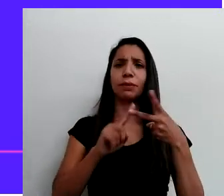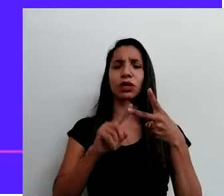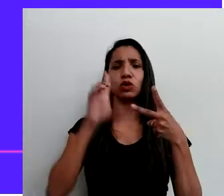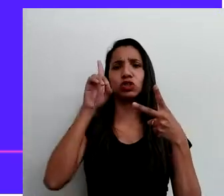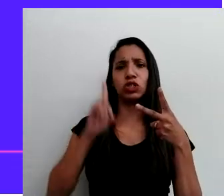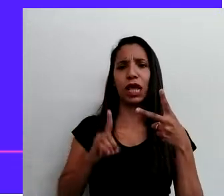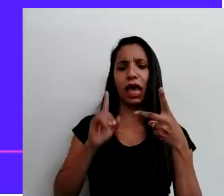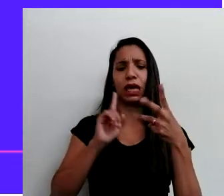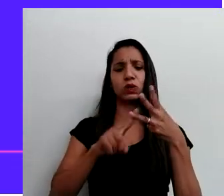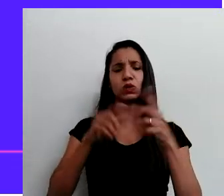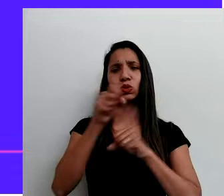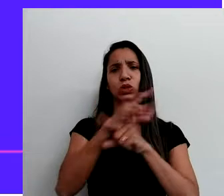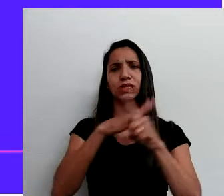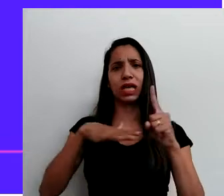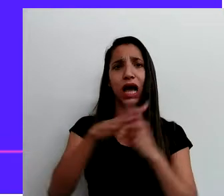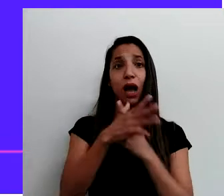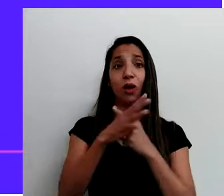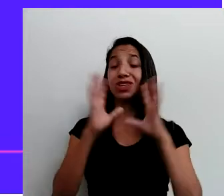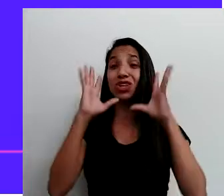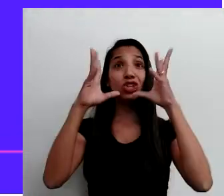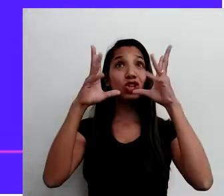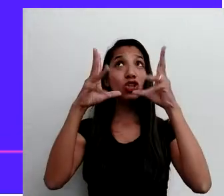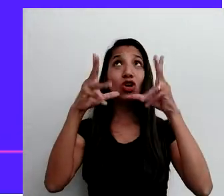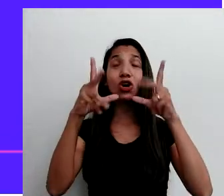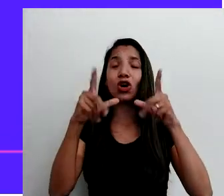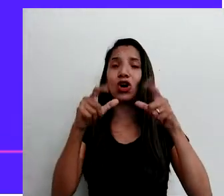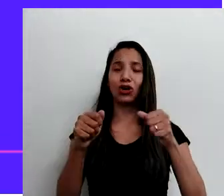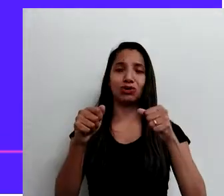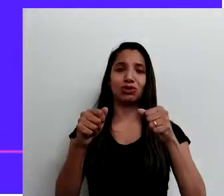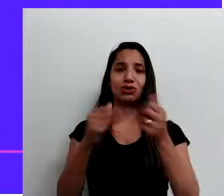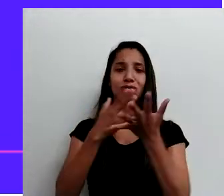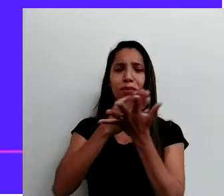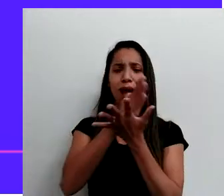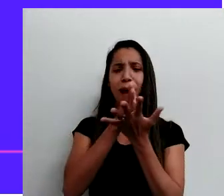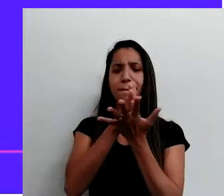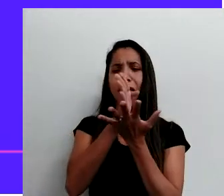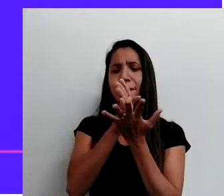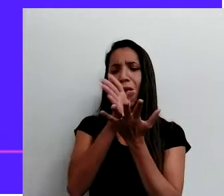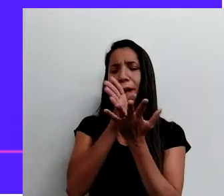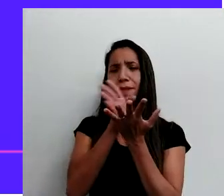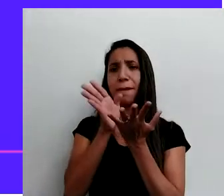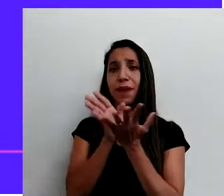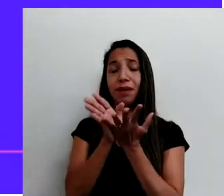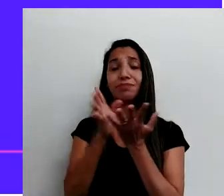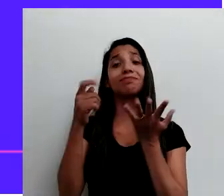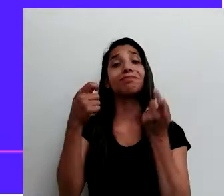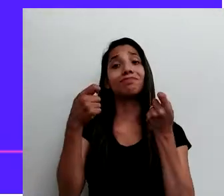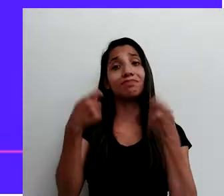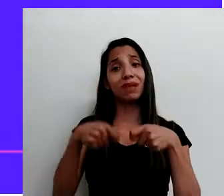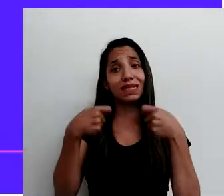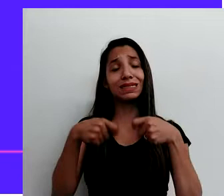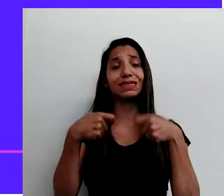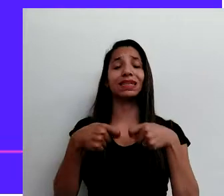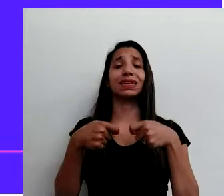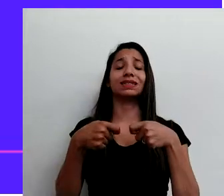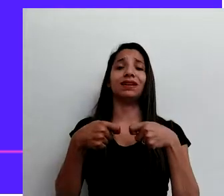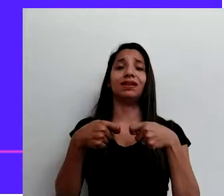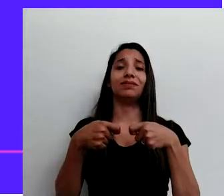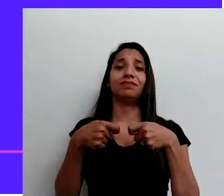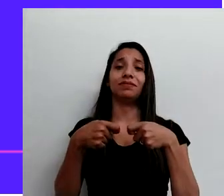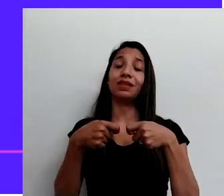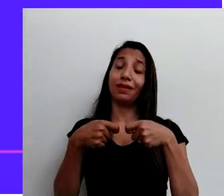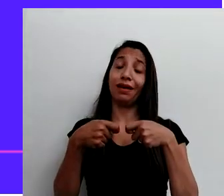as dimensões. Não há dimensão que se analise na sociedade brasileira que não esbarre na